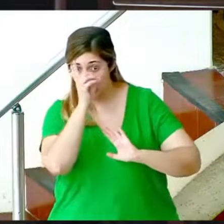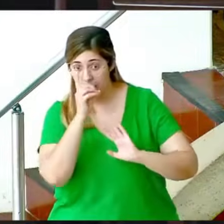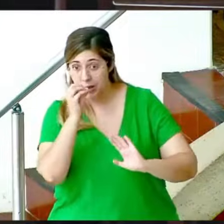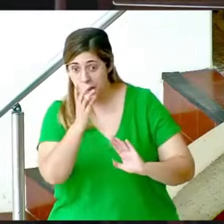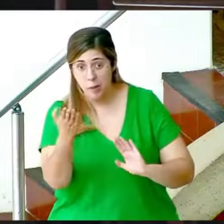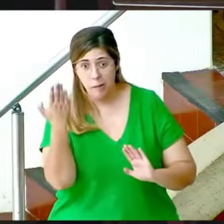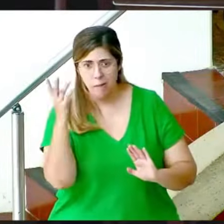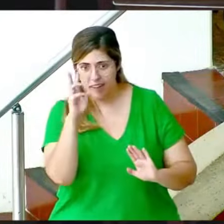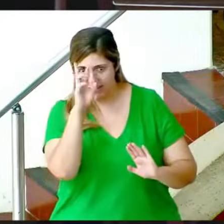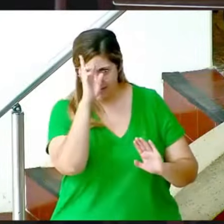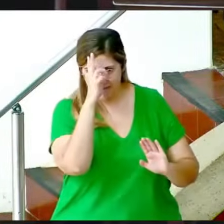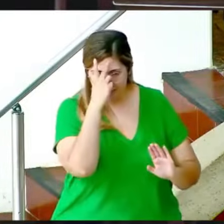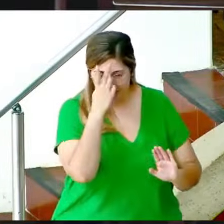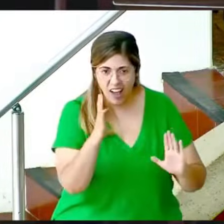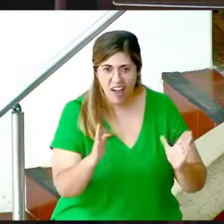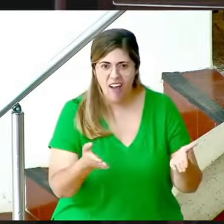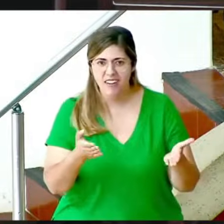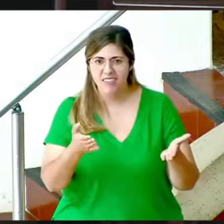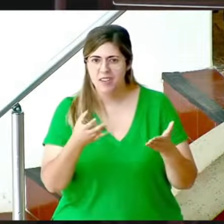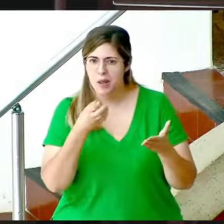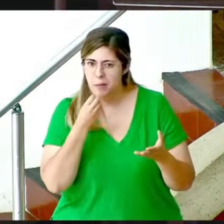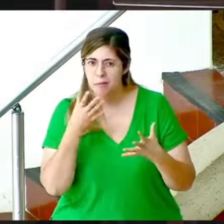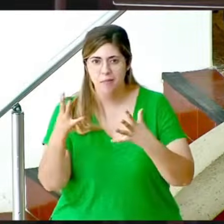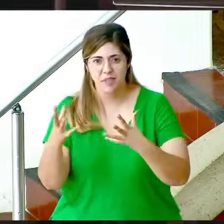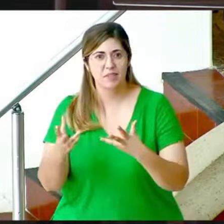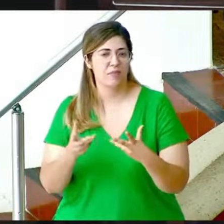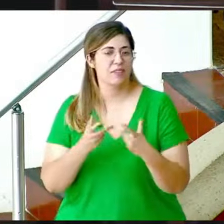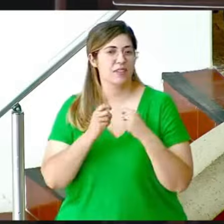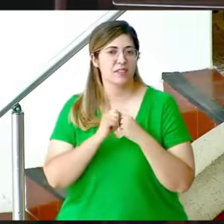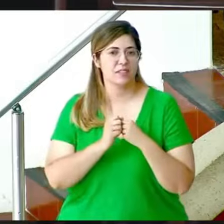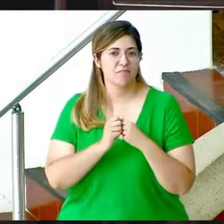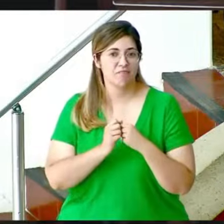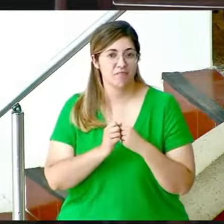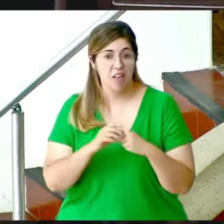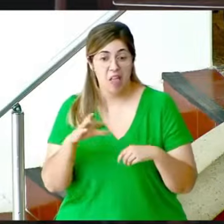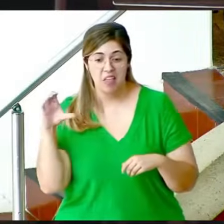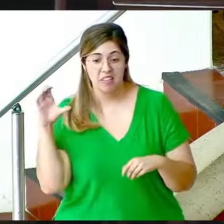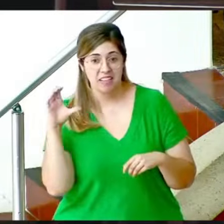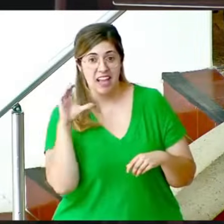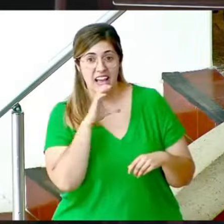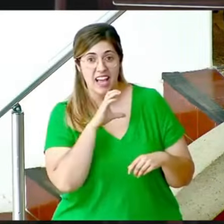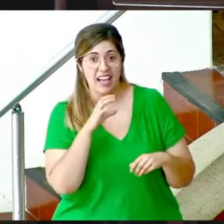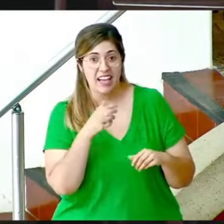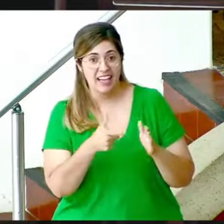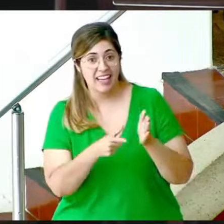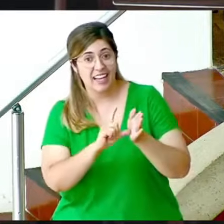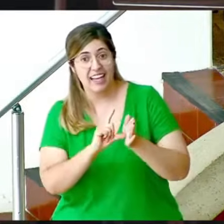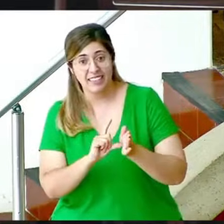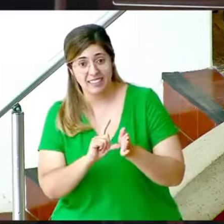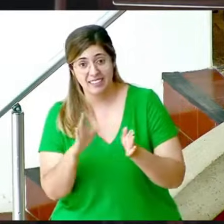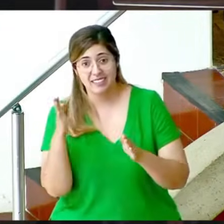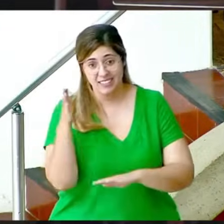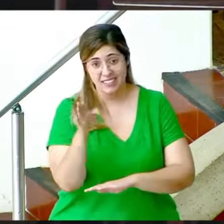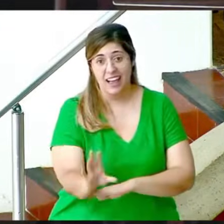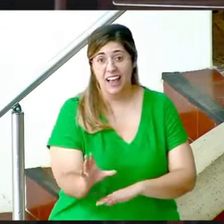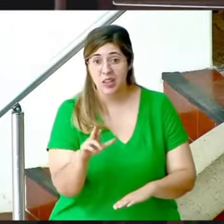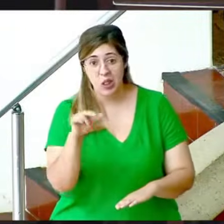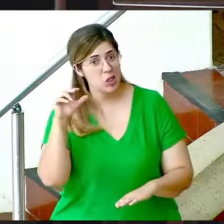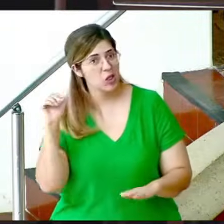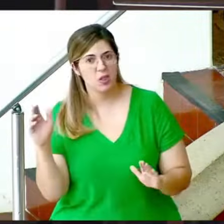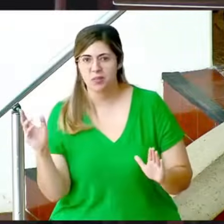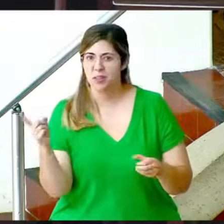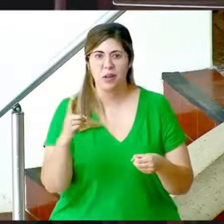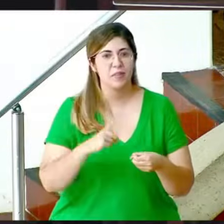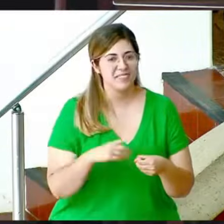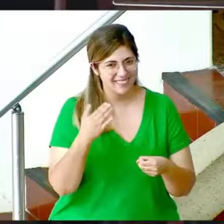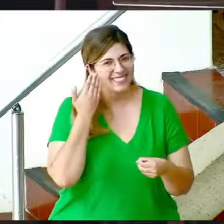domingo passado, meu avô dizia, melhor cedo do que tarde, antes tarde do que nunca. Então, que bom que você chegou.